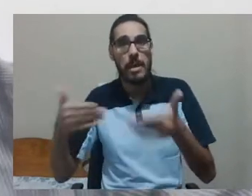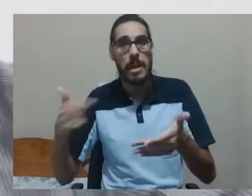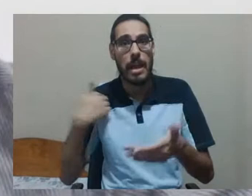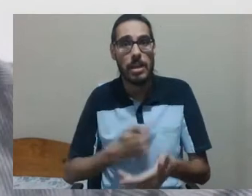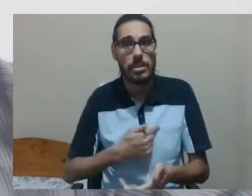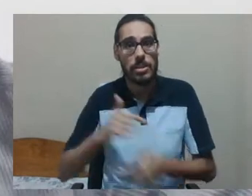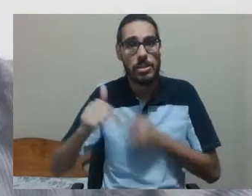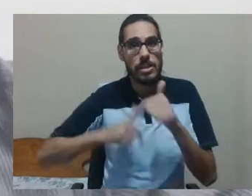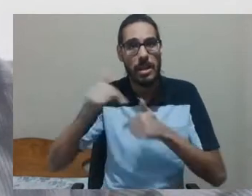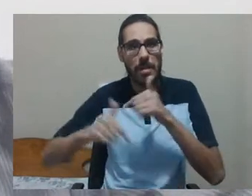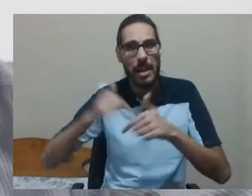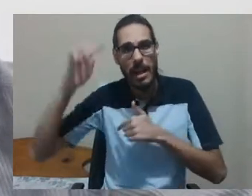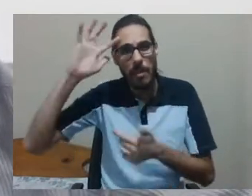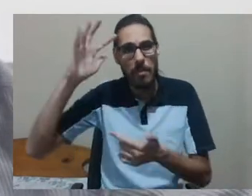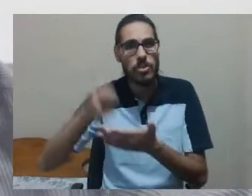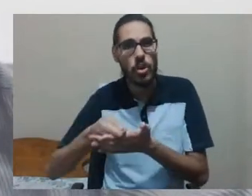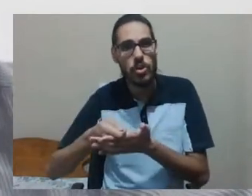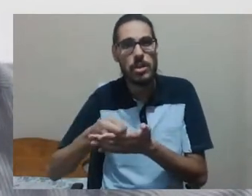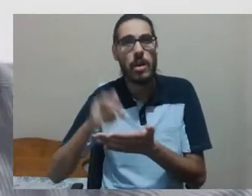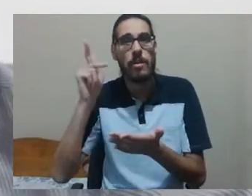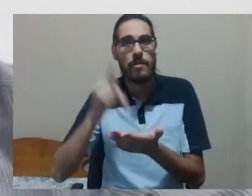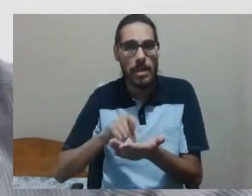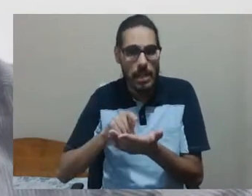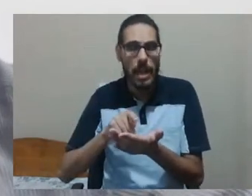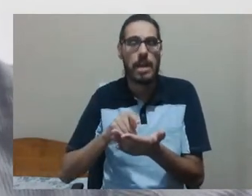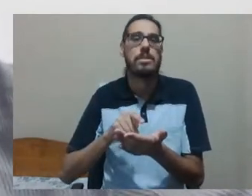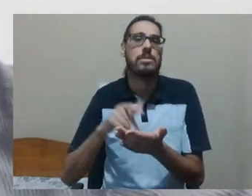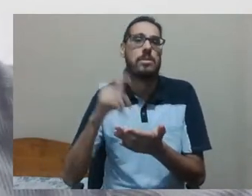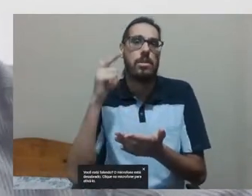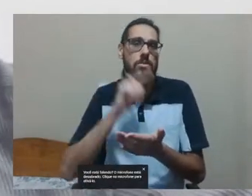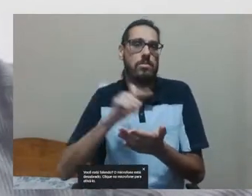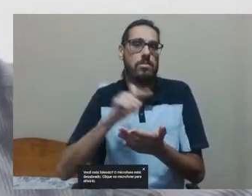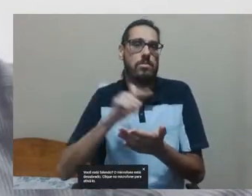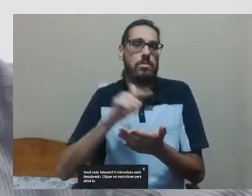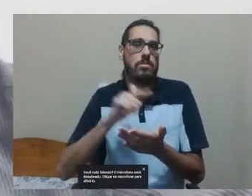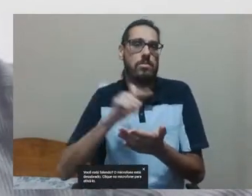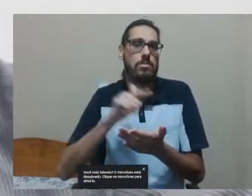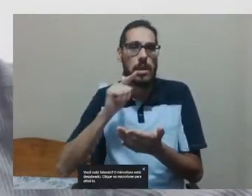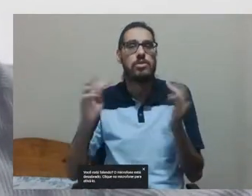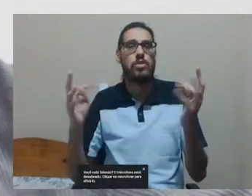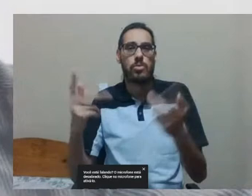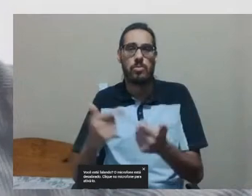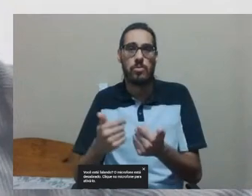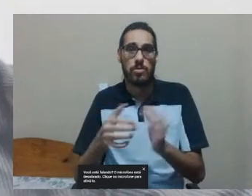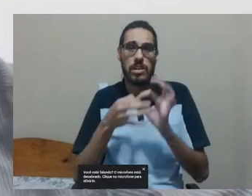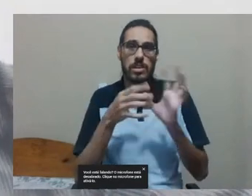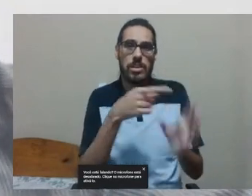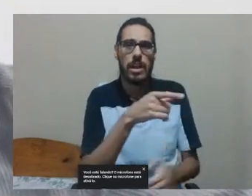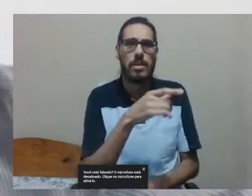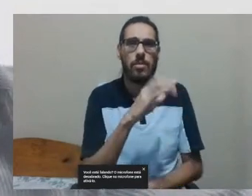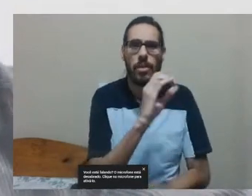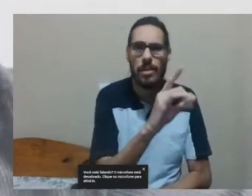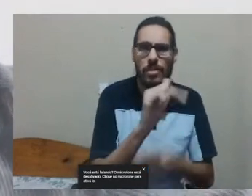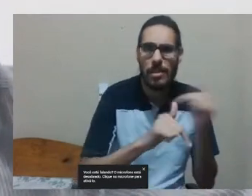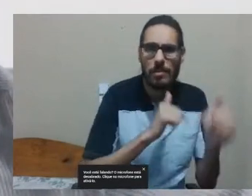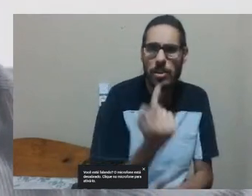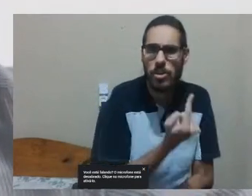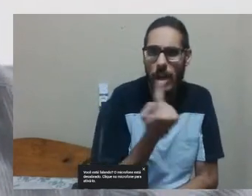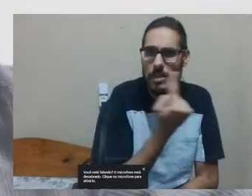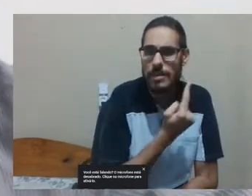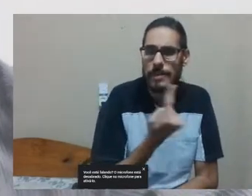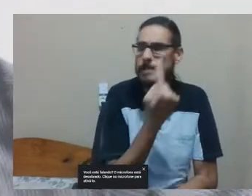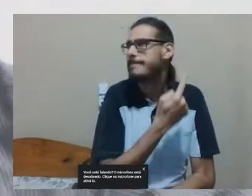solução que realmente atenda as necessidades de todo mundo. Deixar a secretaria deixar o coordenador trabalhando sozinho é